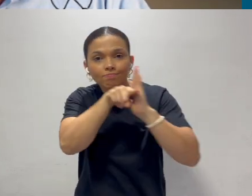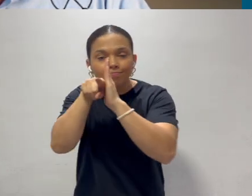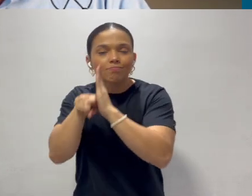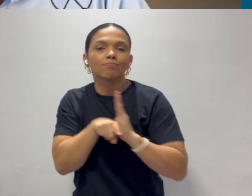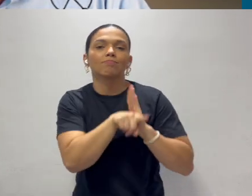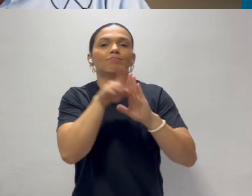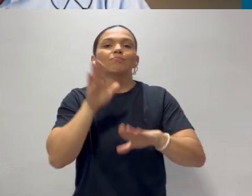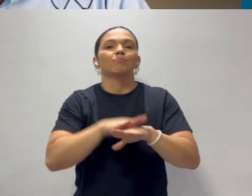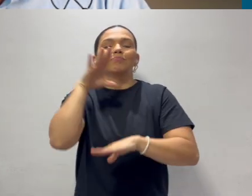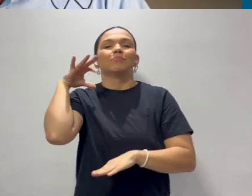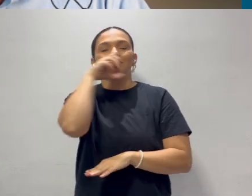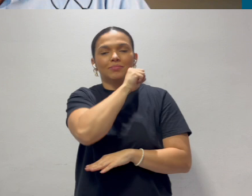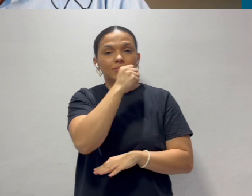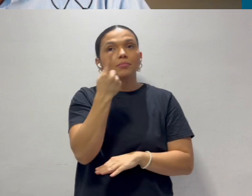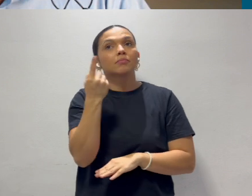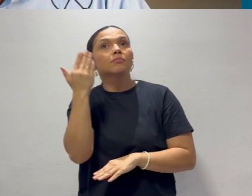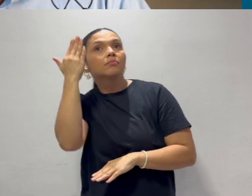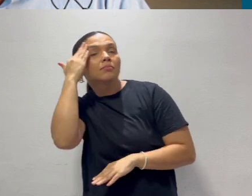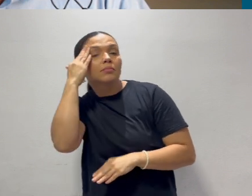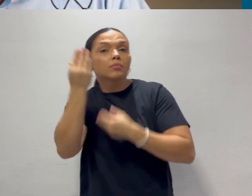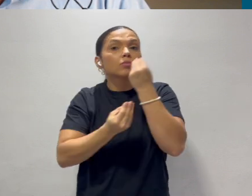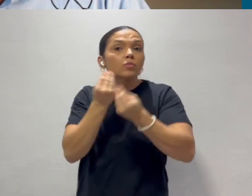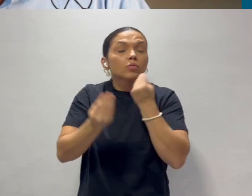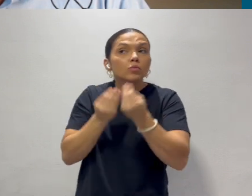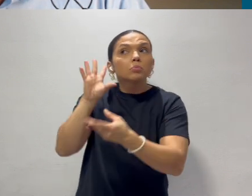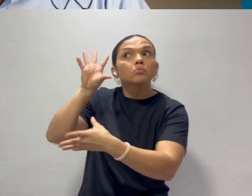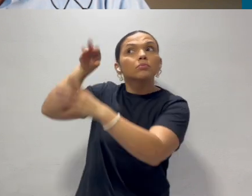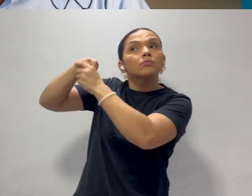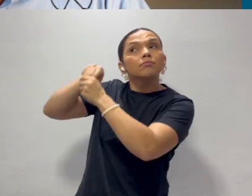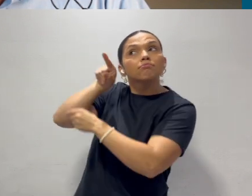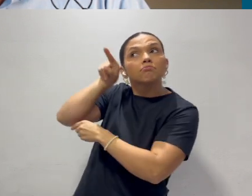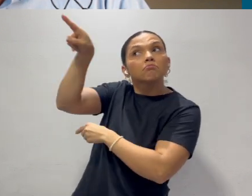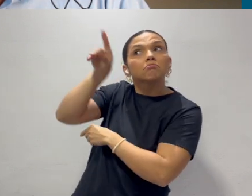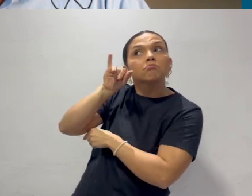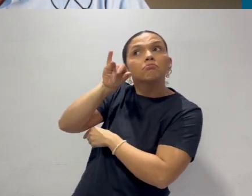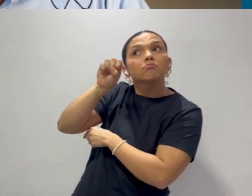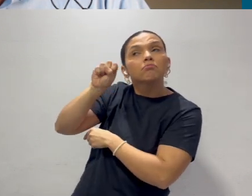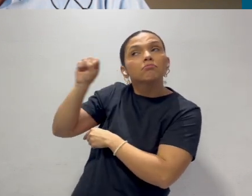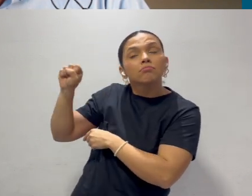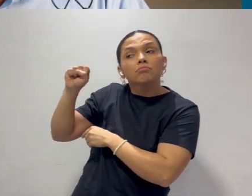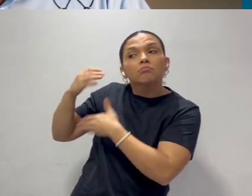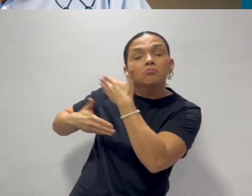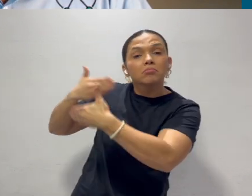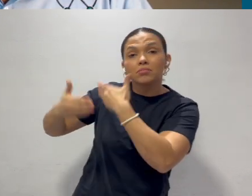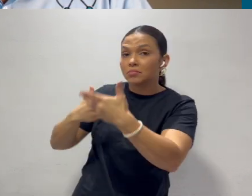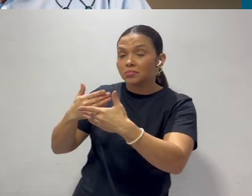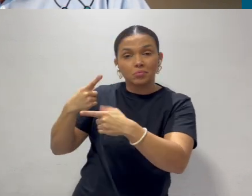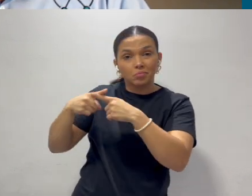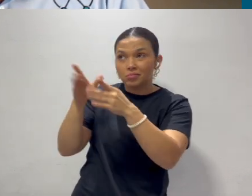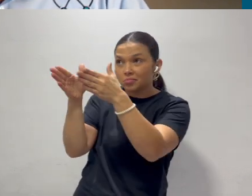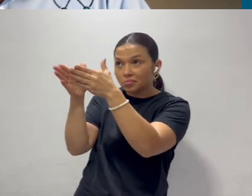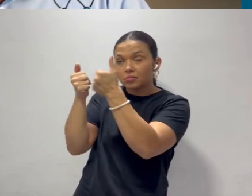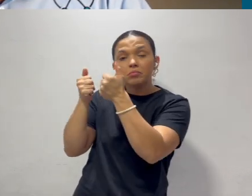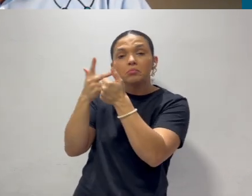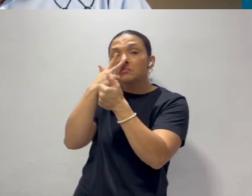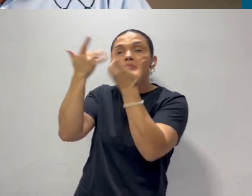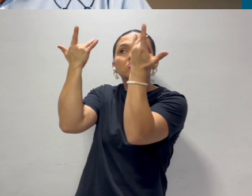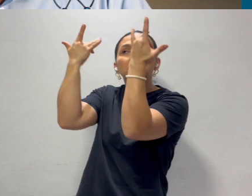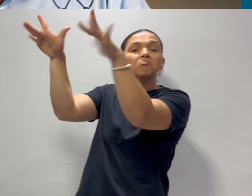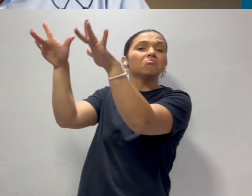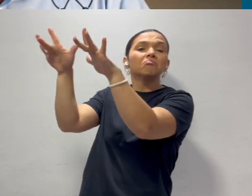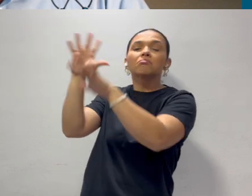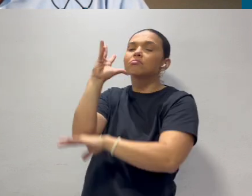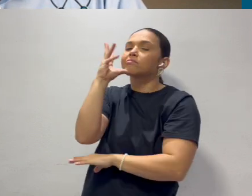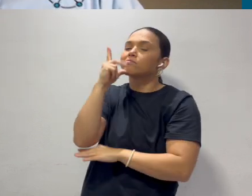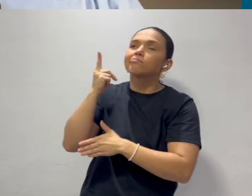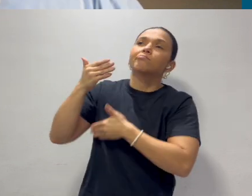dessas perícias, né, para verificar como é que está o seu caso dentro do INSS, porque senão o caso vai ficar lá. E